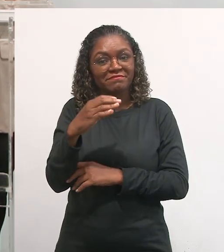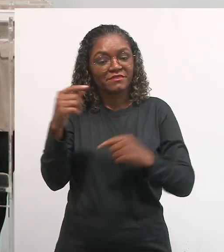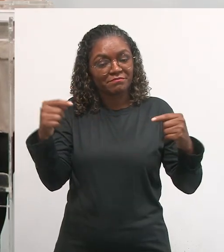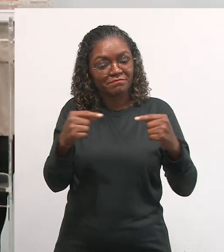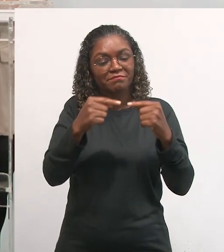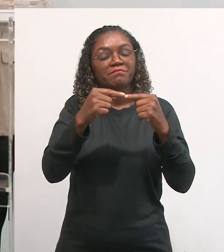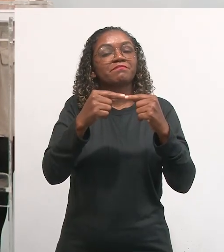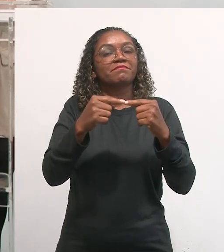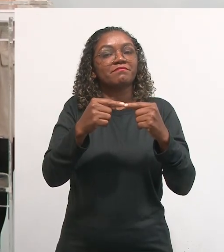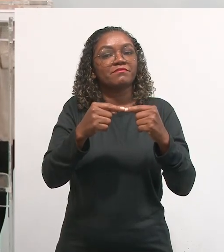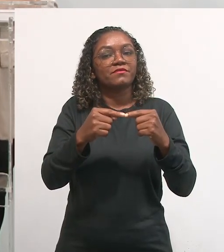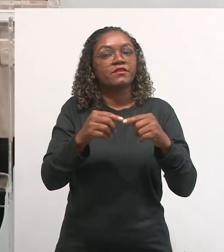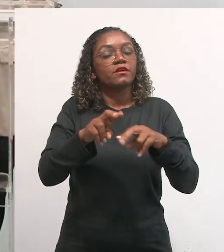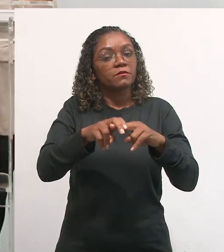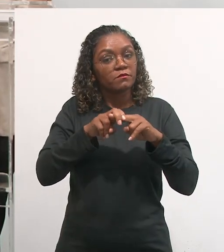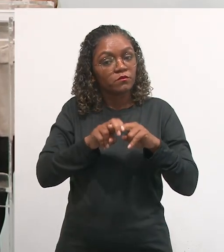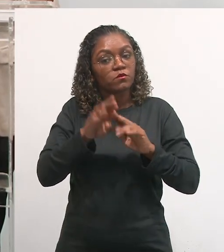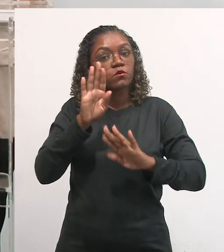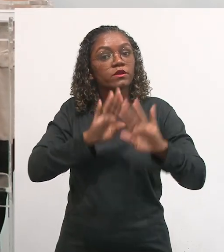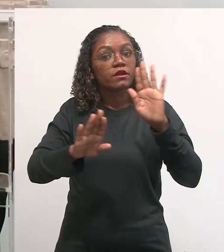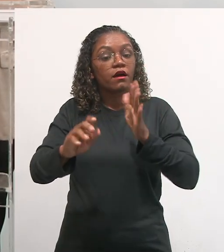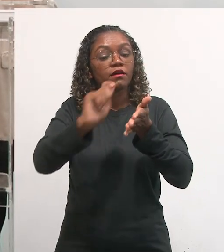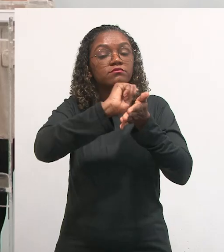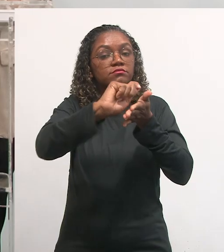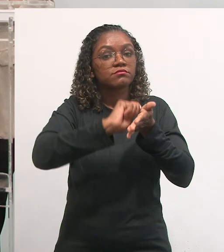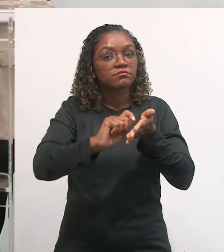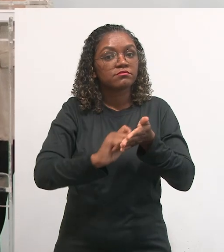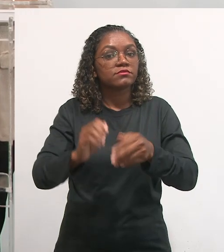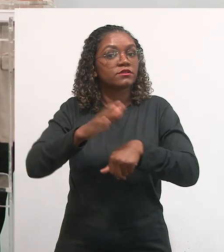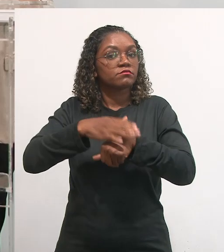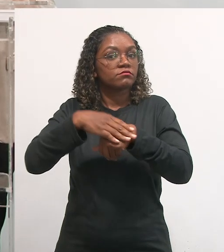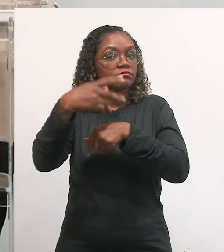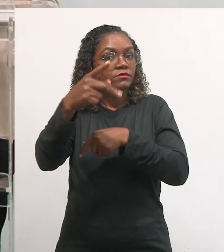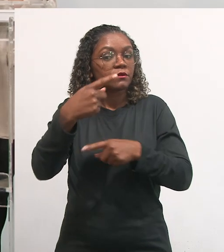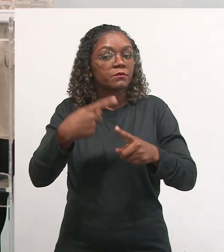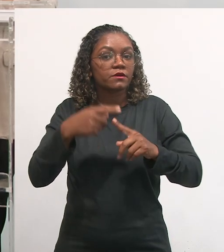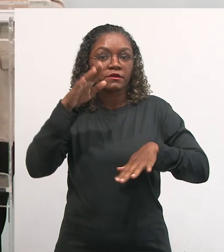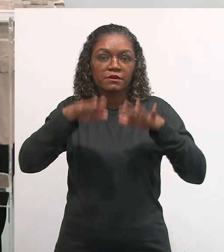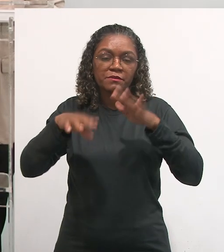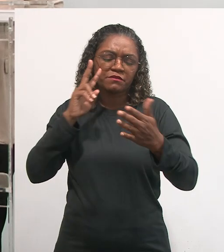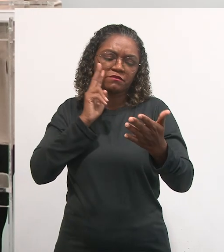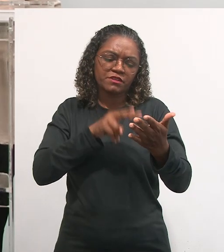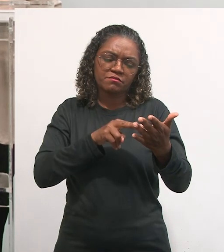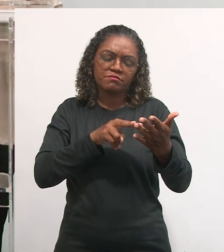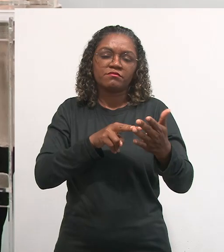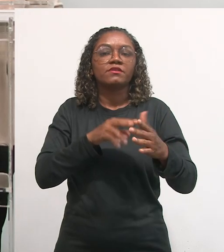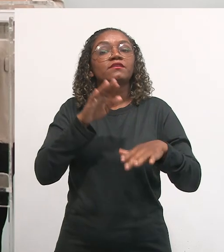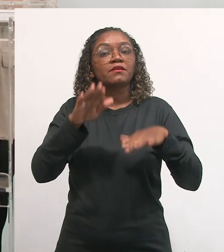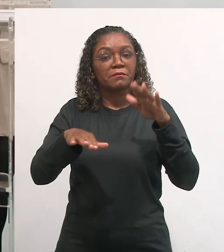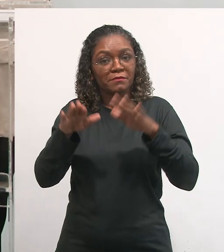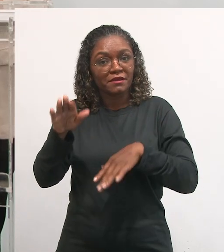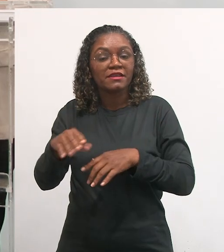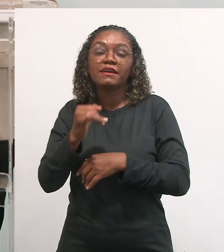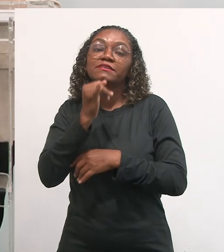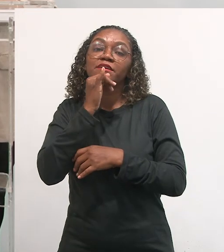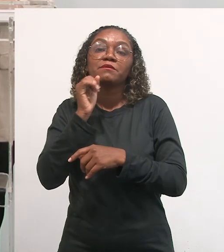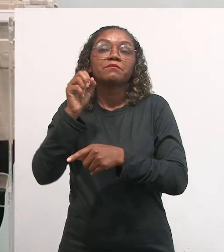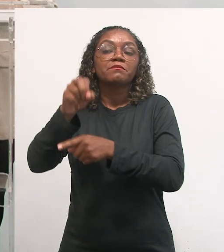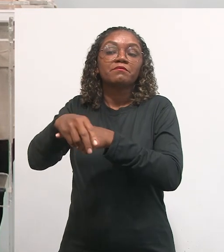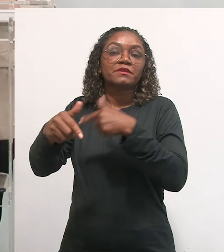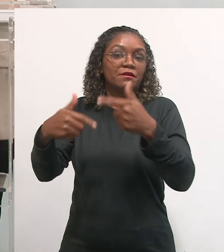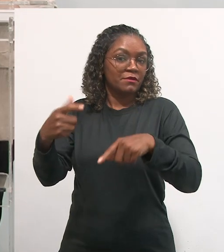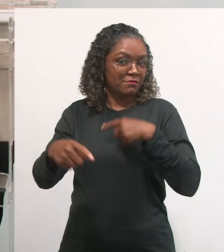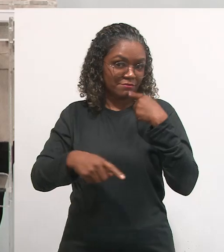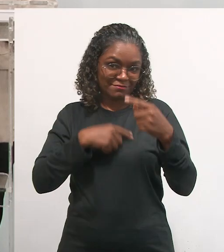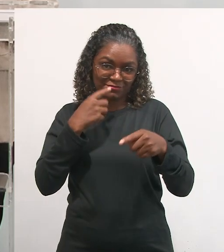vamos lá muito cuidado aí na forma de escrever Porque dependendo da situação isso pode te custar um emprego ou até mesmo a sua empresa